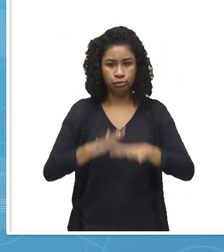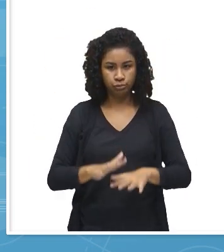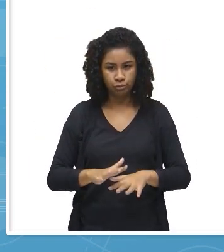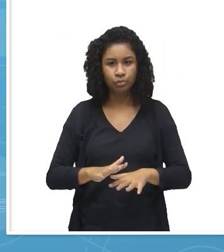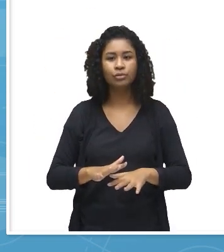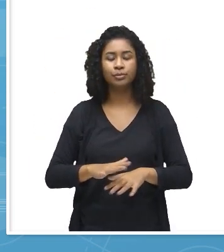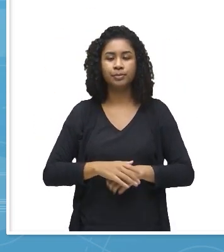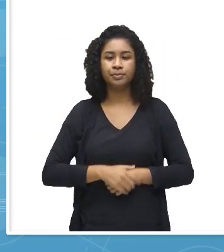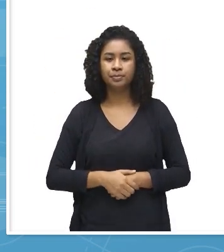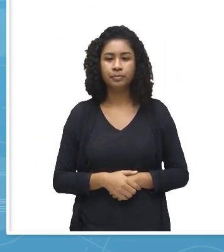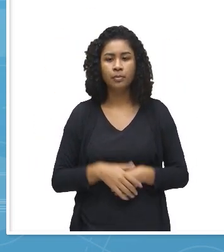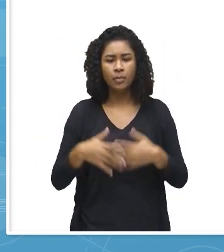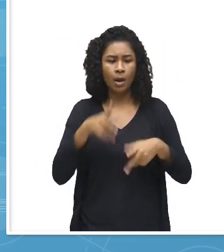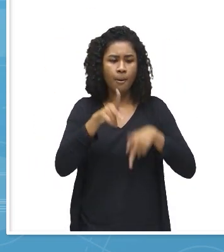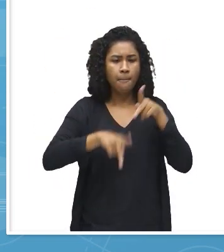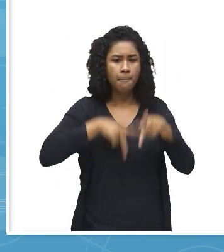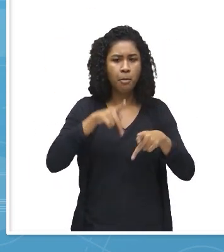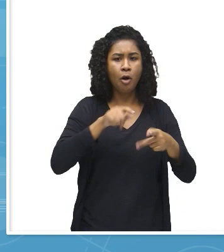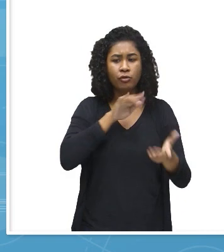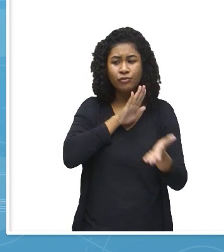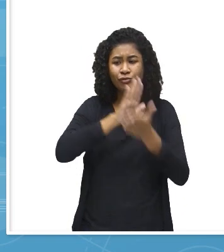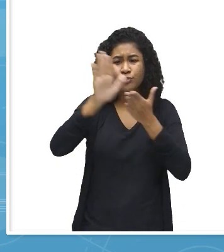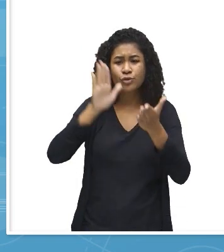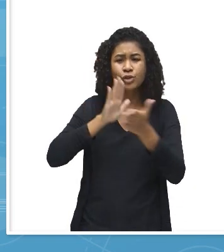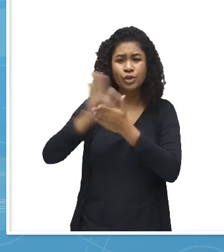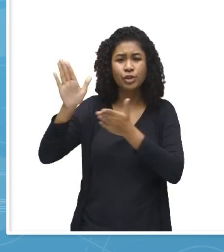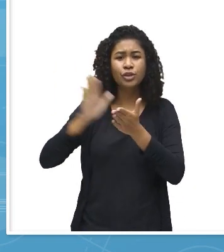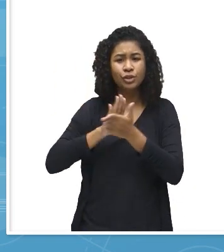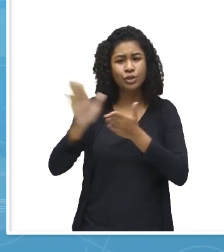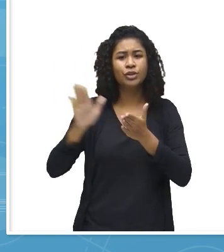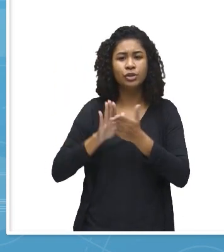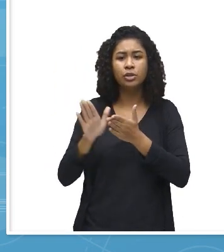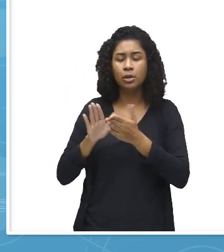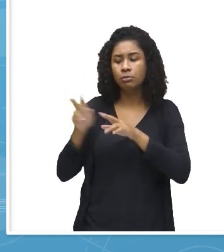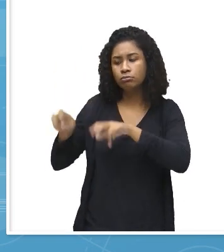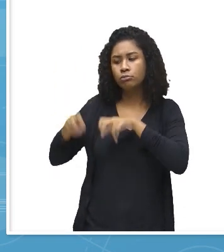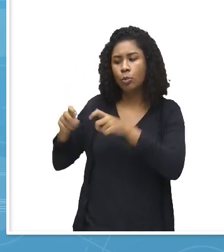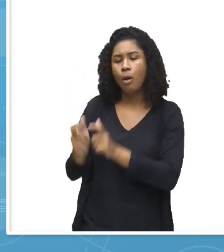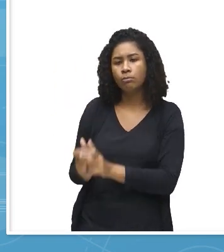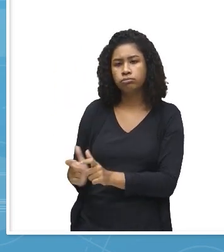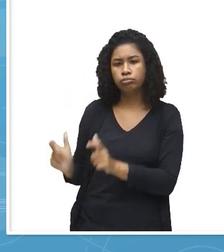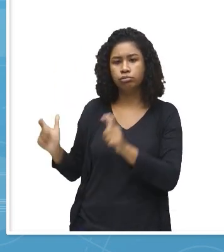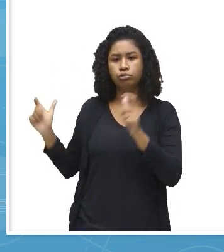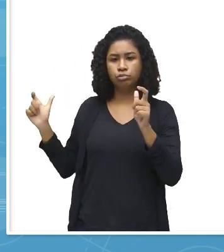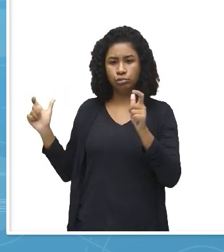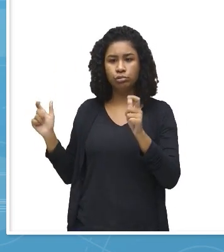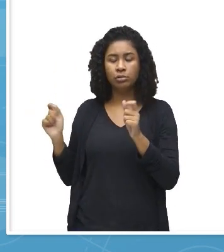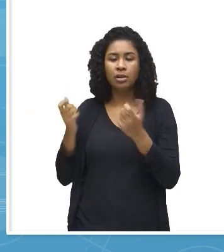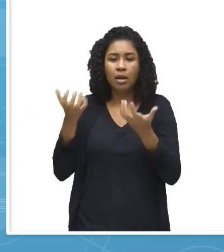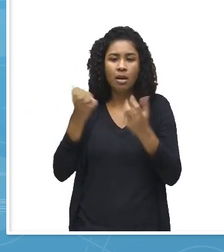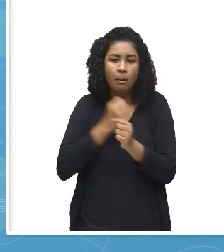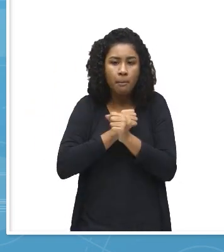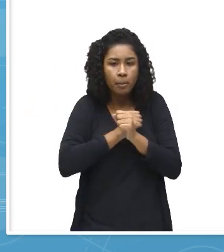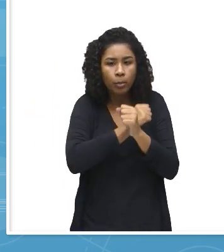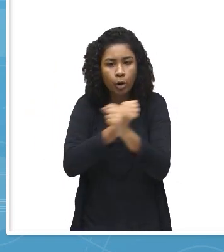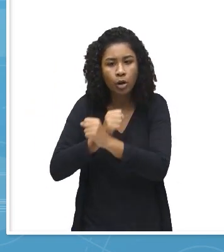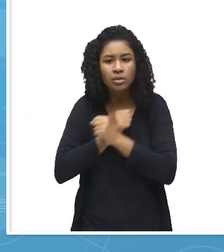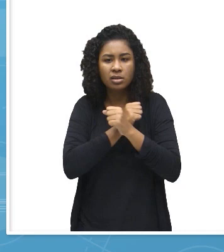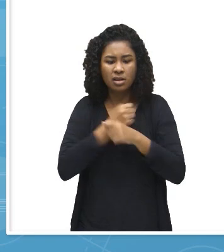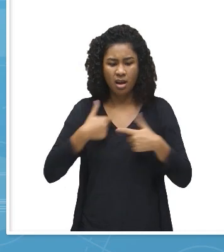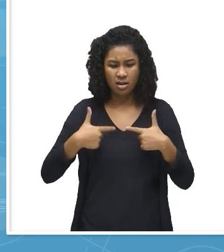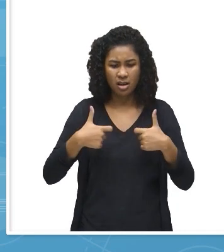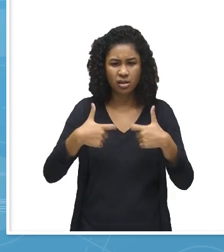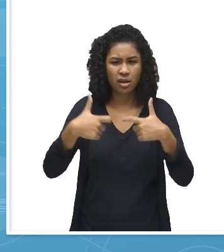na fuga da população das cidades para o campo, a fim de se protegerem das guerras, das invasões